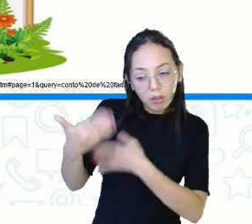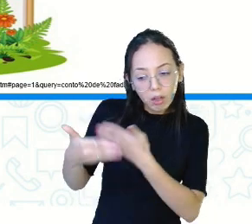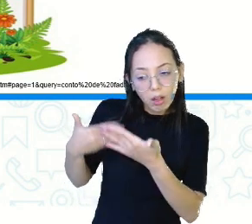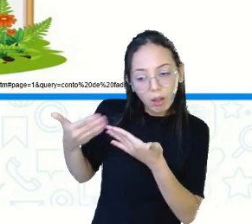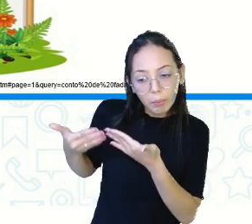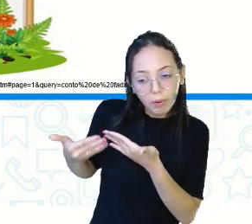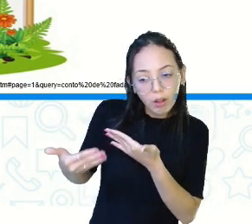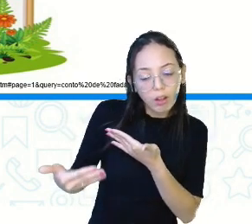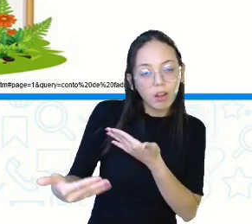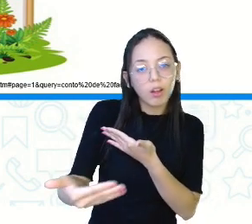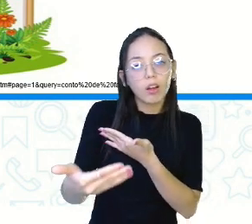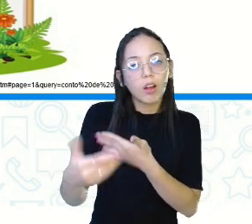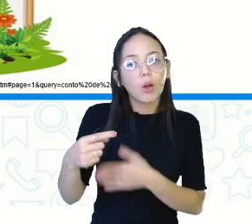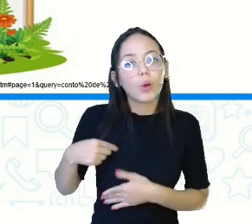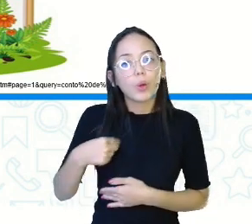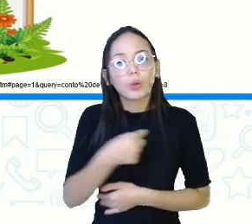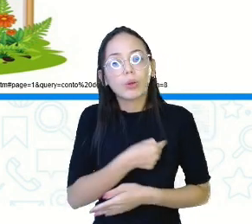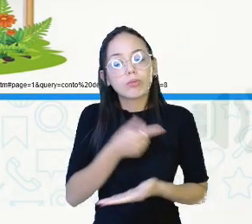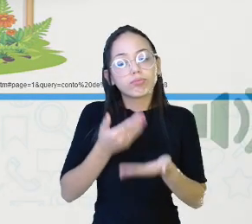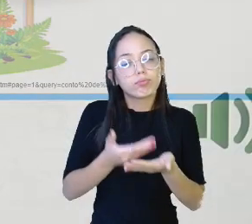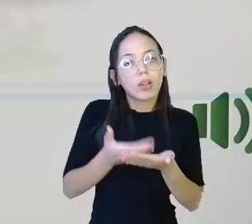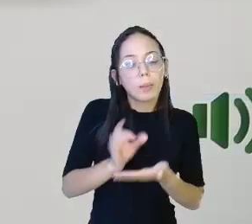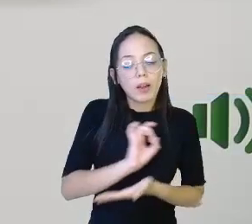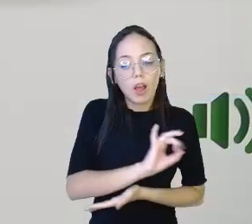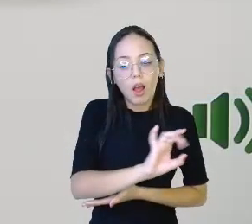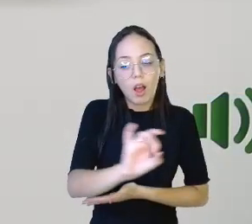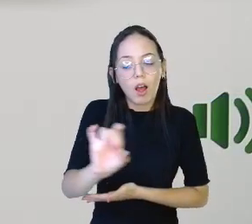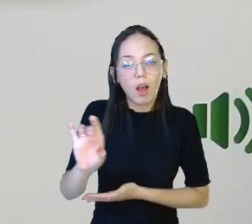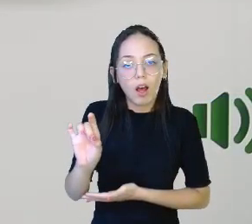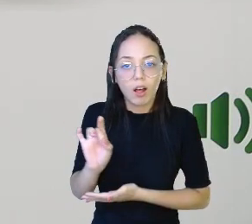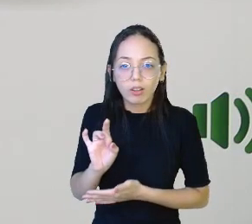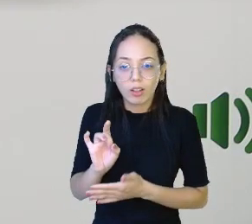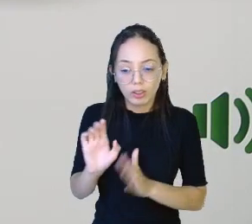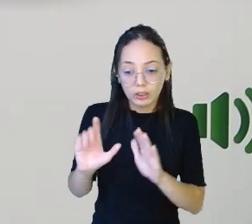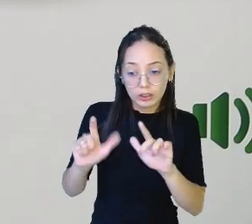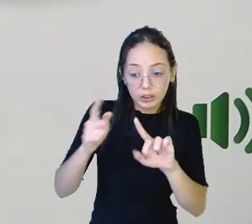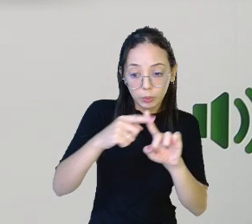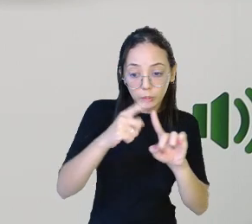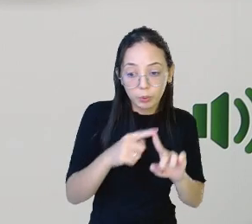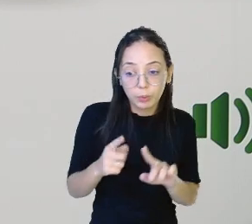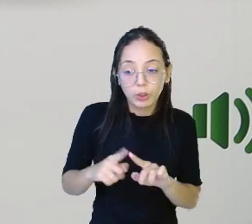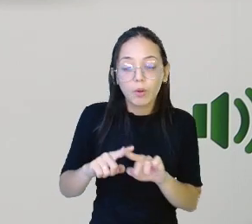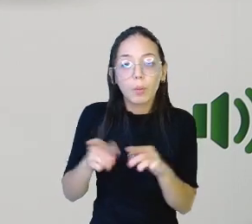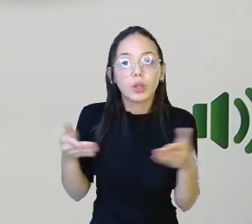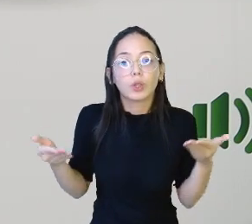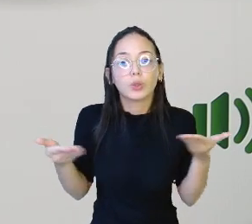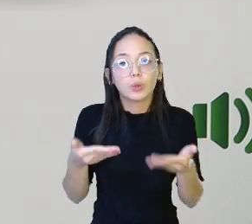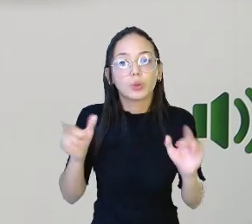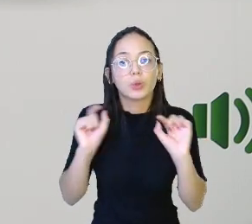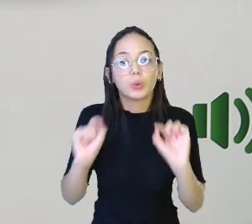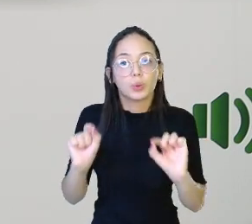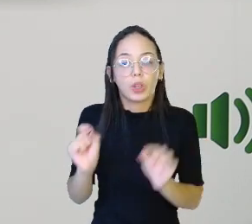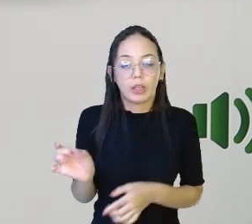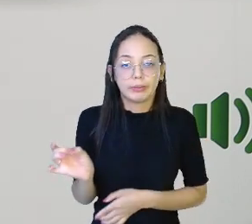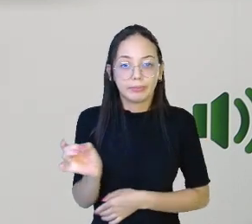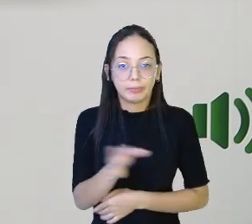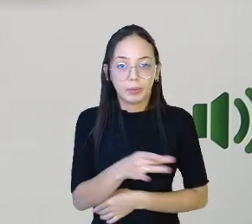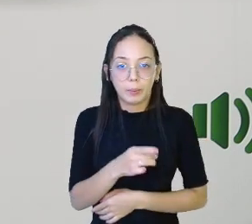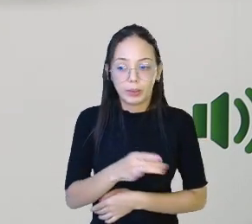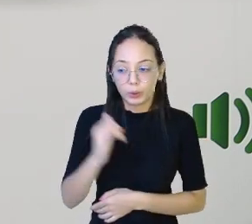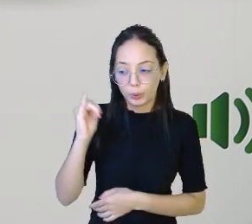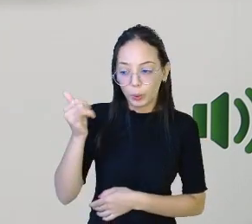nós vamos trabalhar um pouquinho de cada um, tá certo? Hoje será, como eu já te falei, o conto de